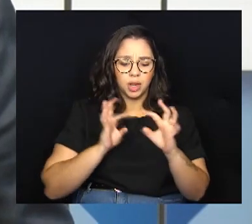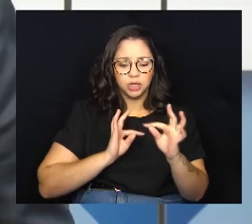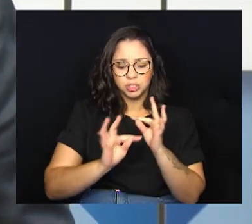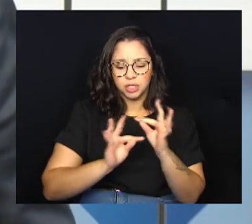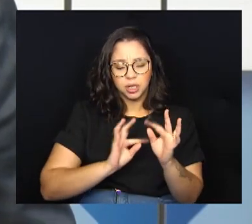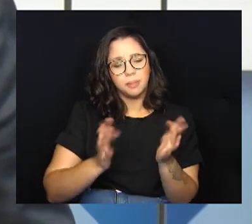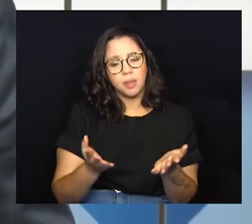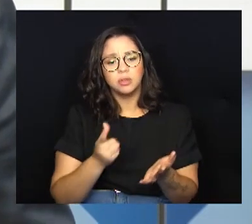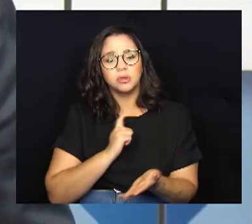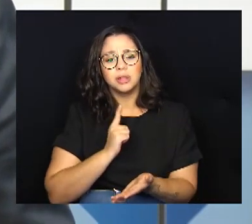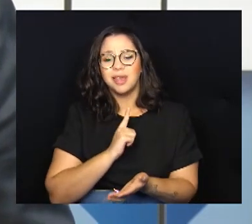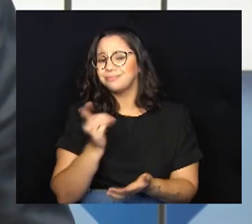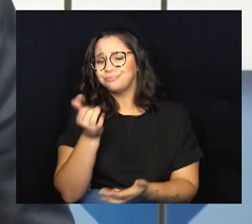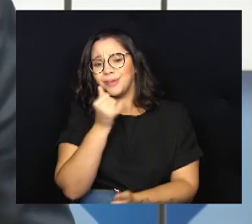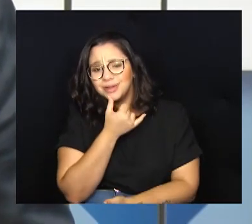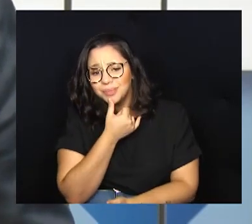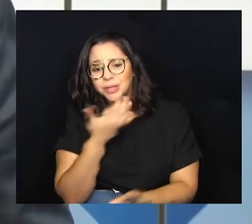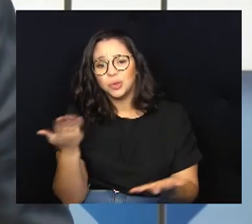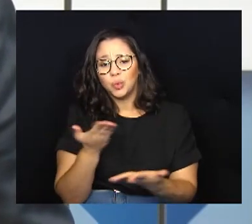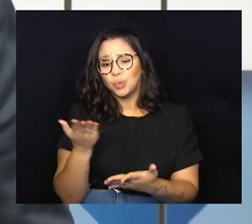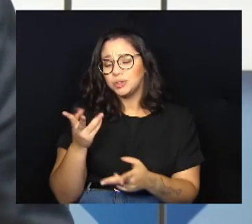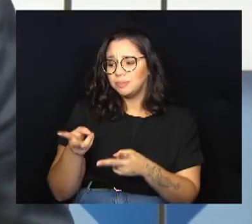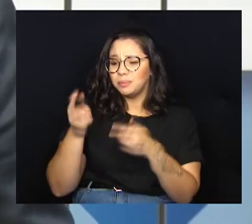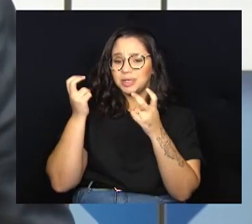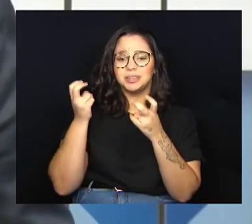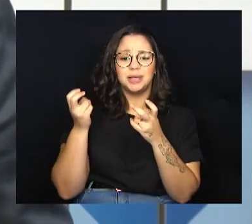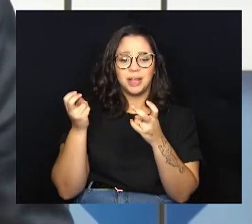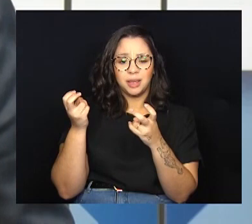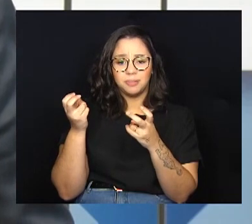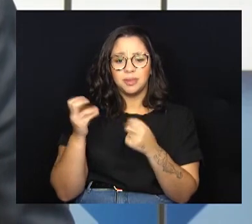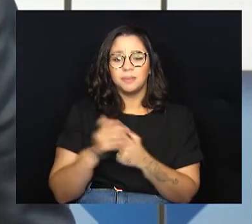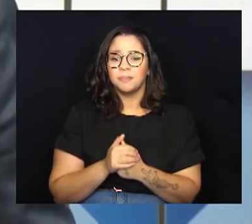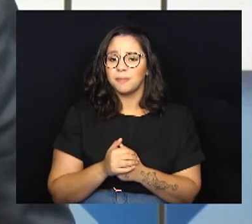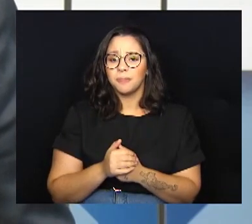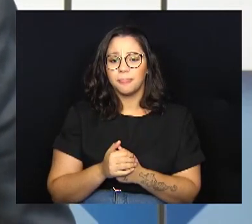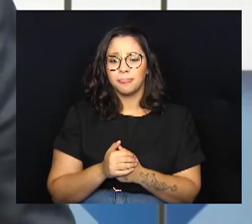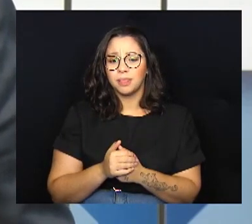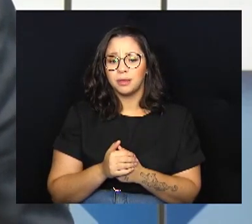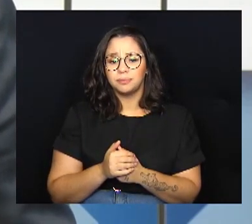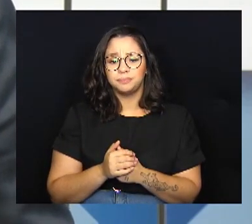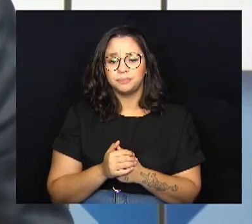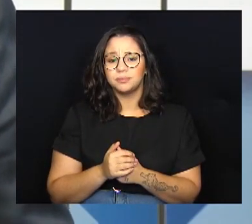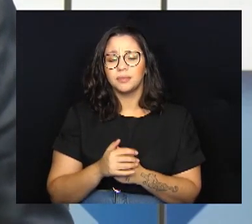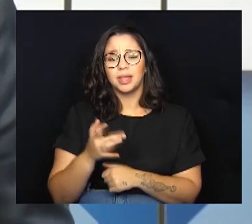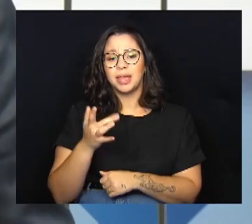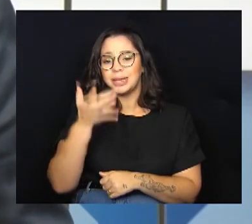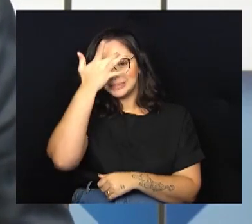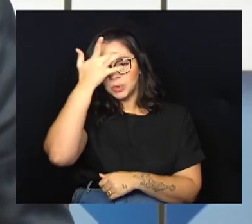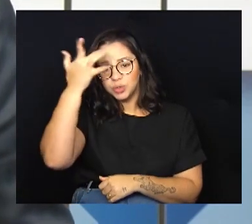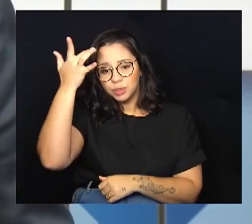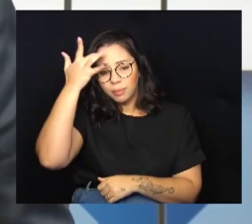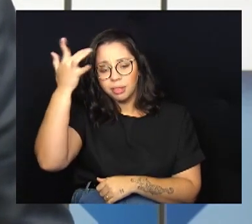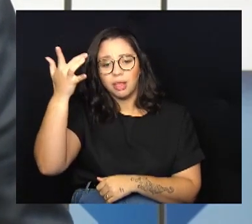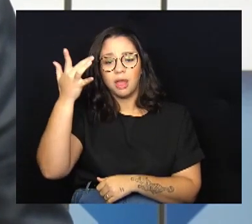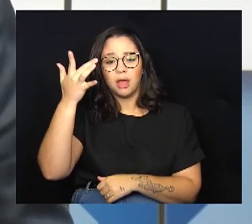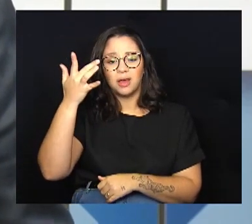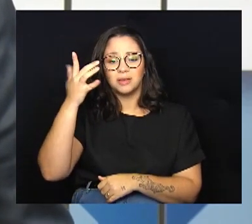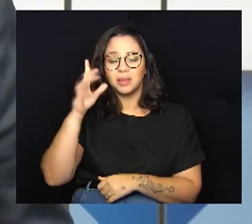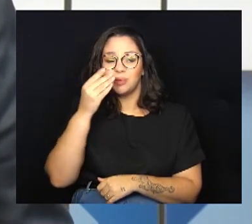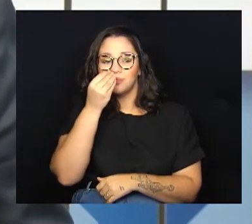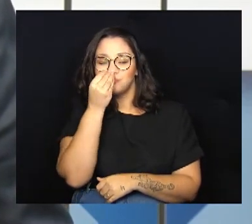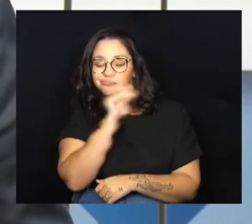fala só de saúde, a gente fala de esporte, a gente fala de moradia, né? A gente fala de educação. Então, assim, é